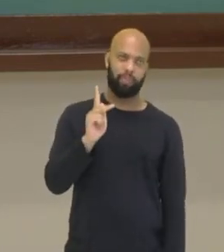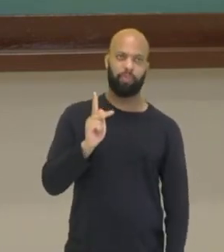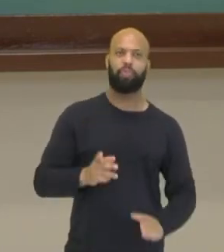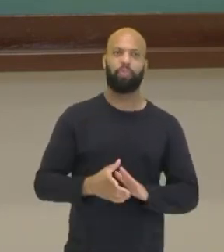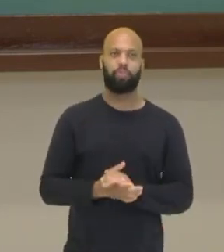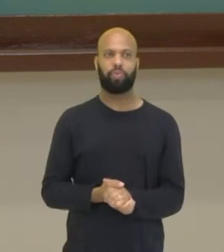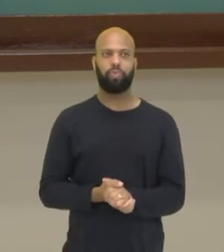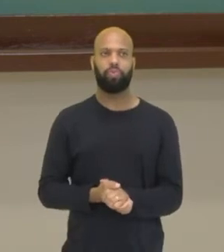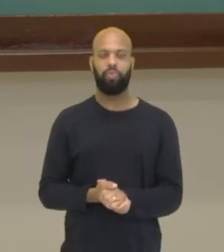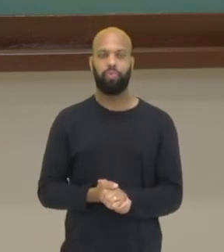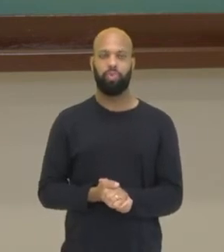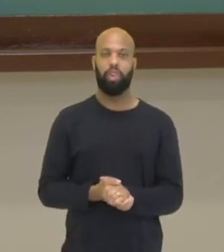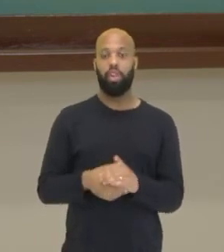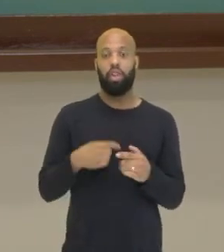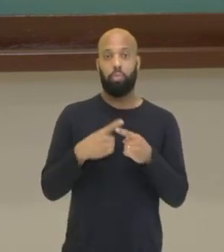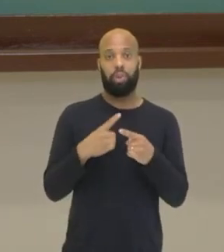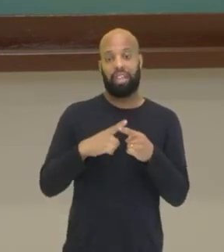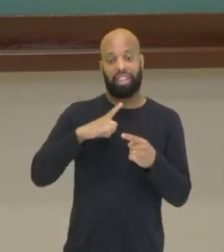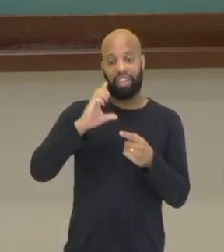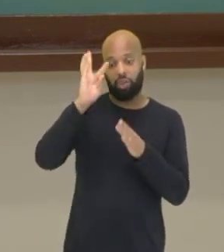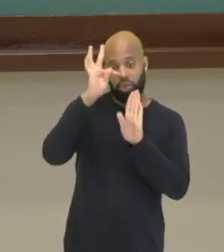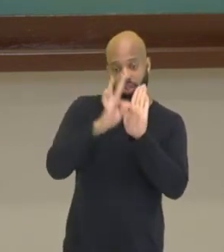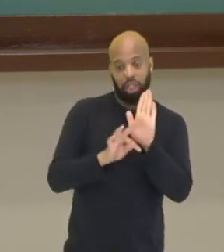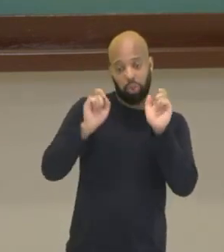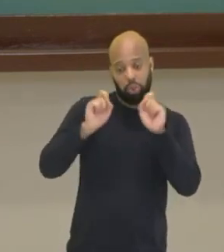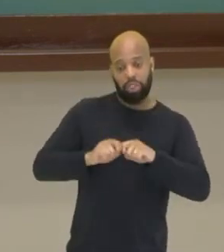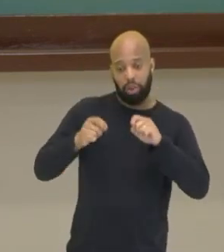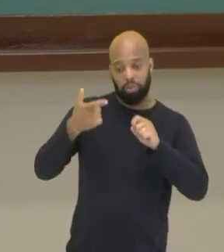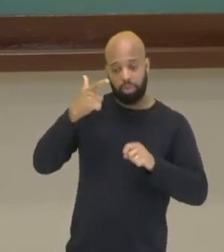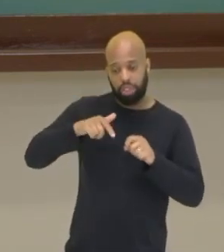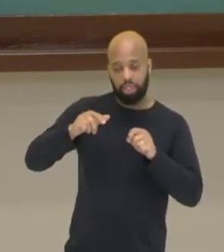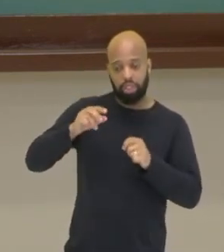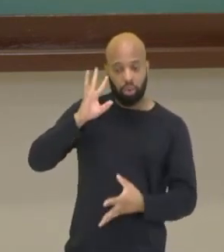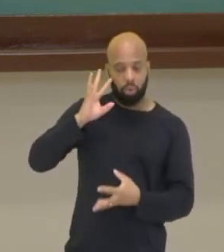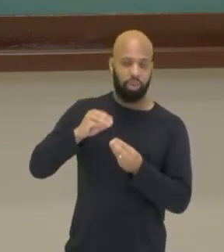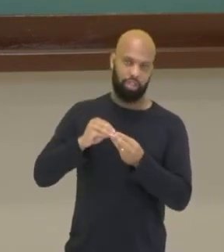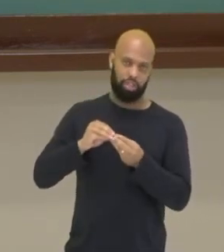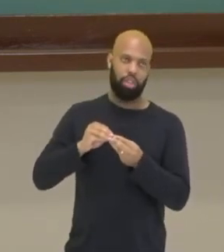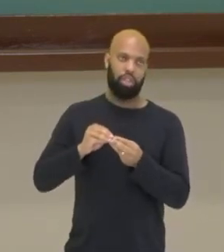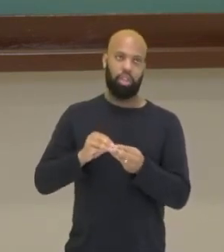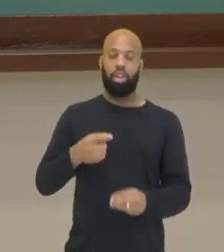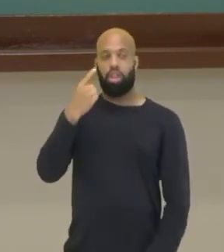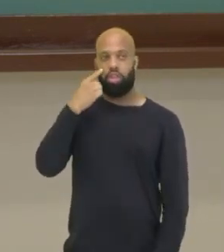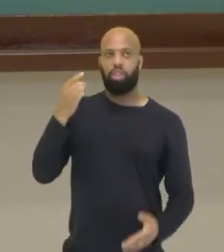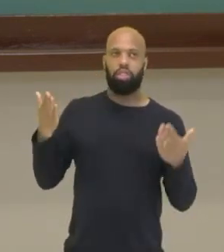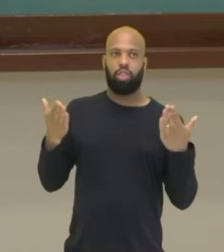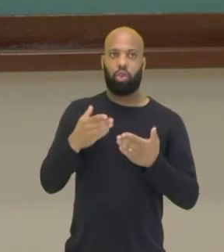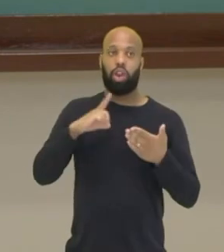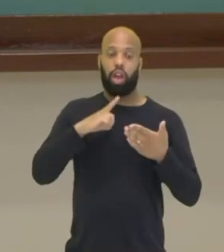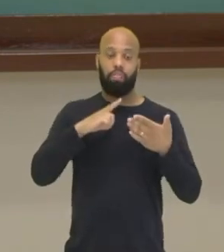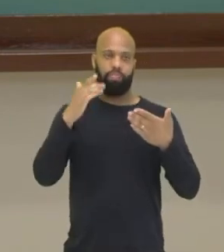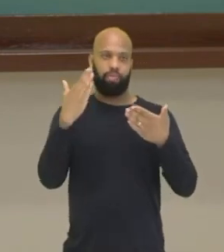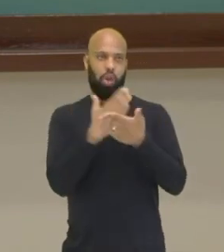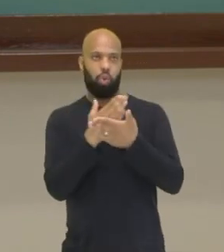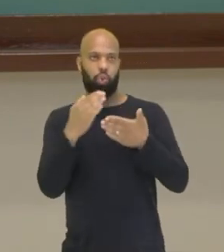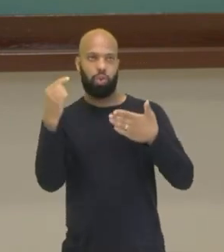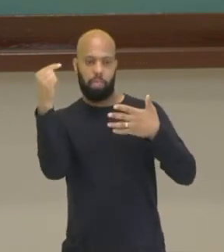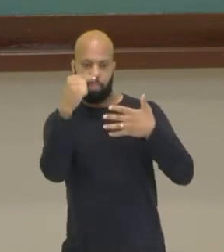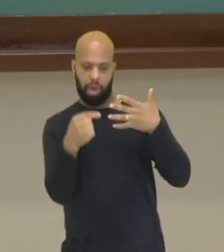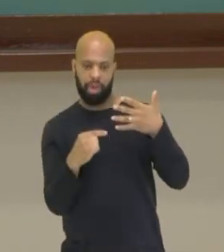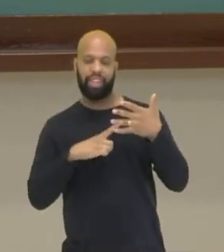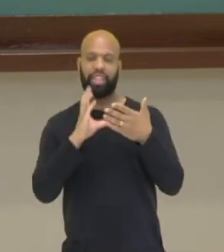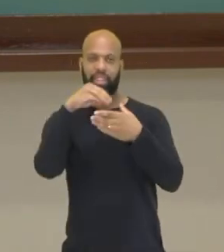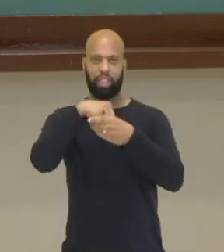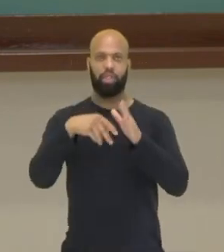sendo representado dentro do texto ou dentro de uma fala, por exemplo. Certo? Então, observe comigo alguns fatores aqui que fazem parte